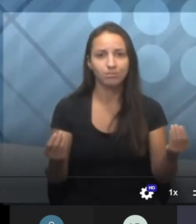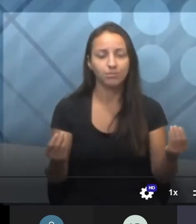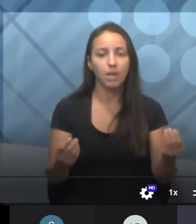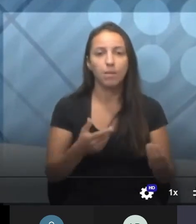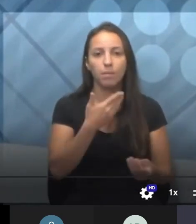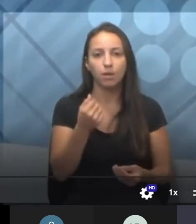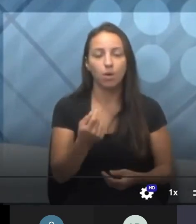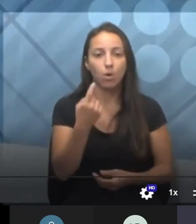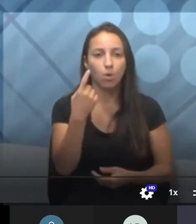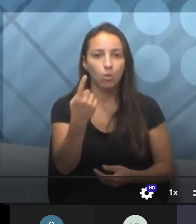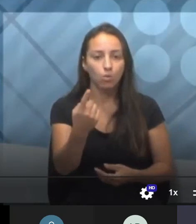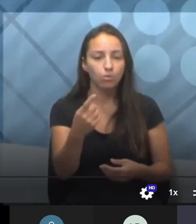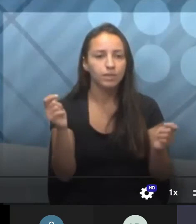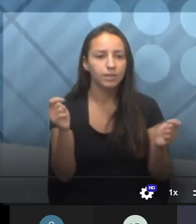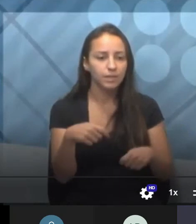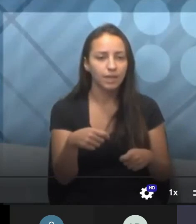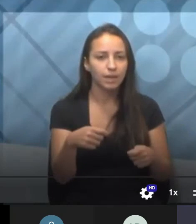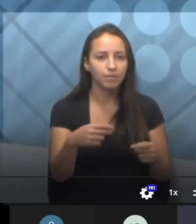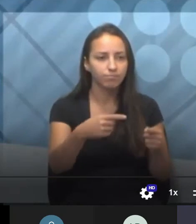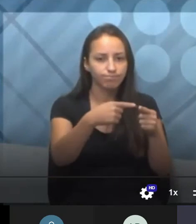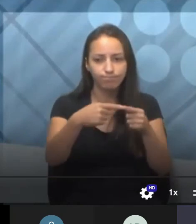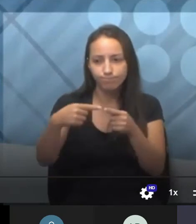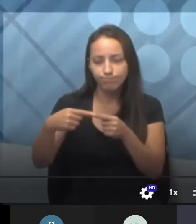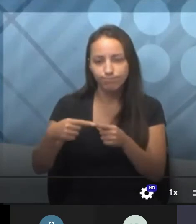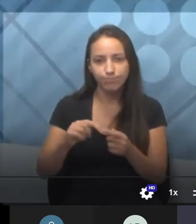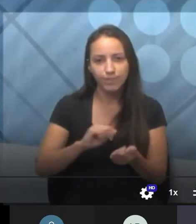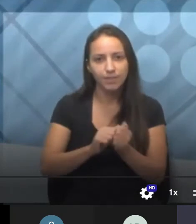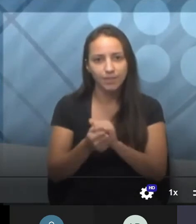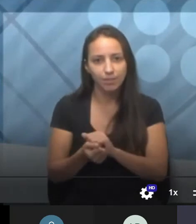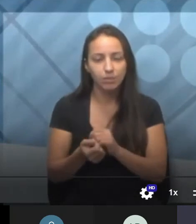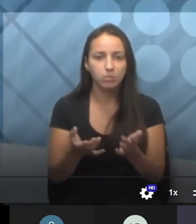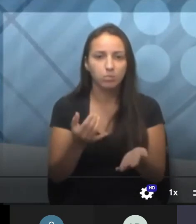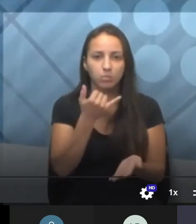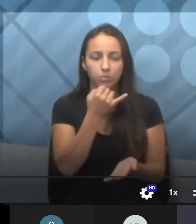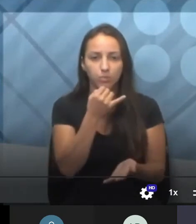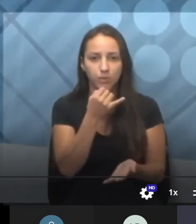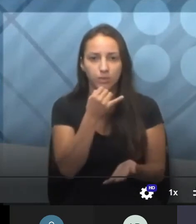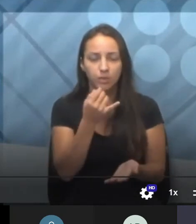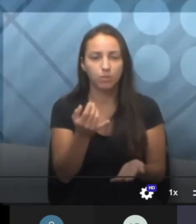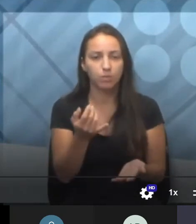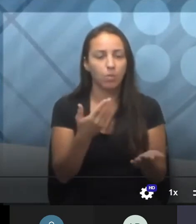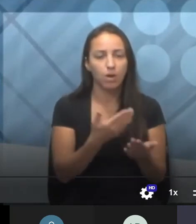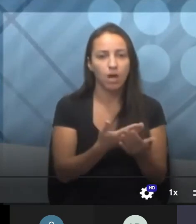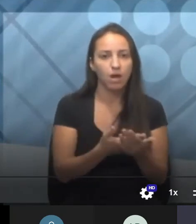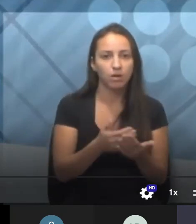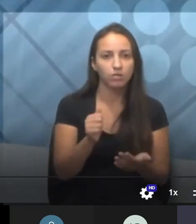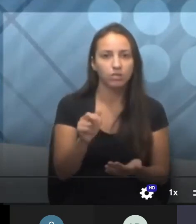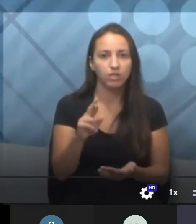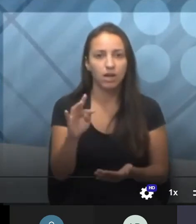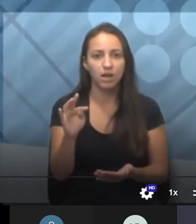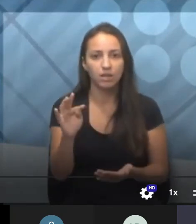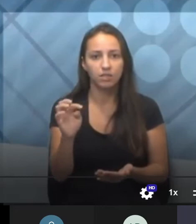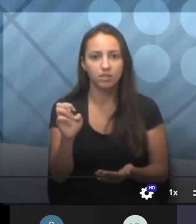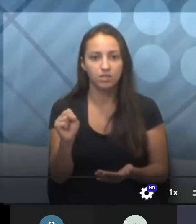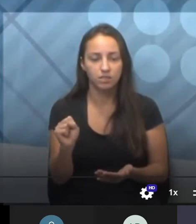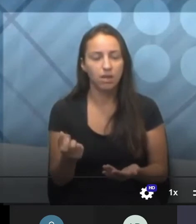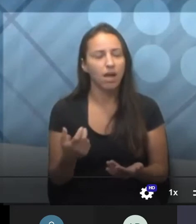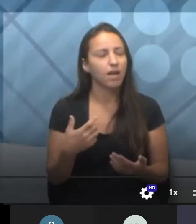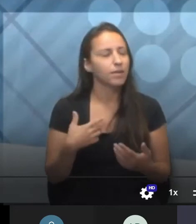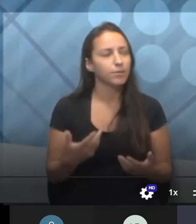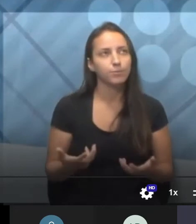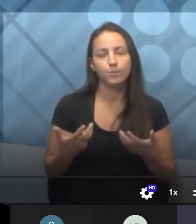multifuncionais, quer dizer que ele pode exercer múltiplas funções. Uma aula de artes, eu quero fazer uma coisa bem diferente, né? A